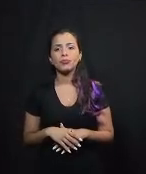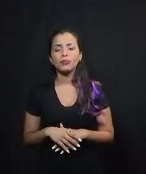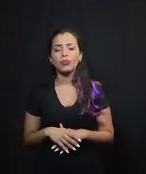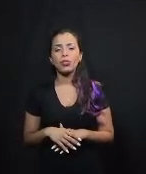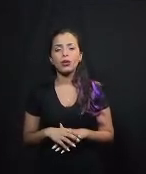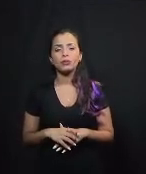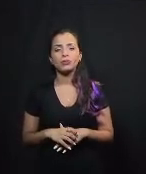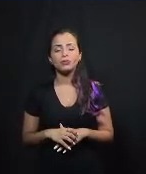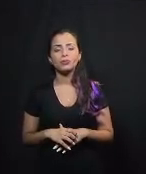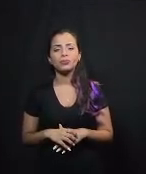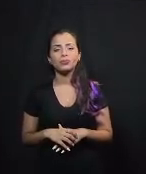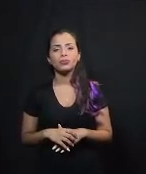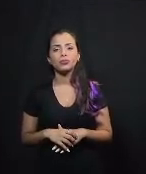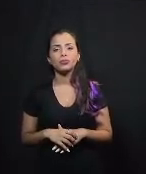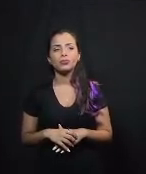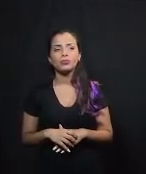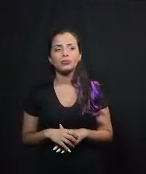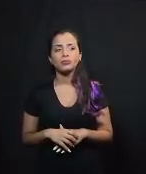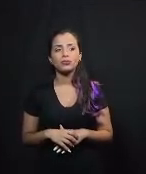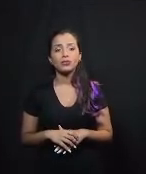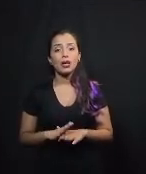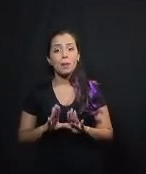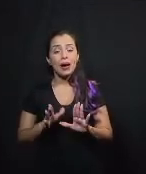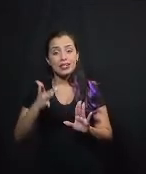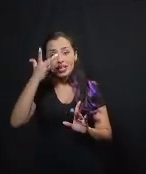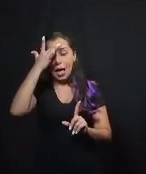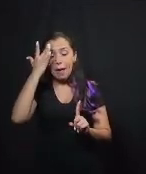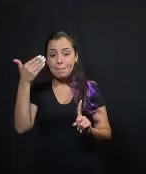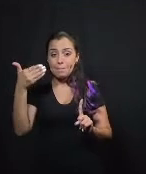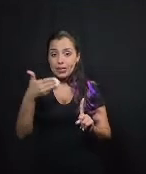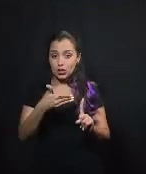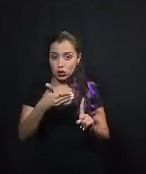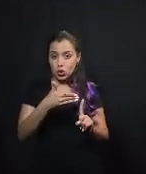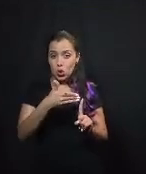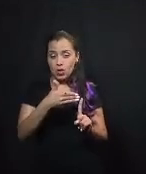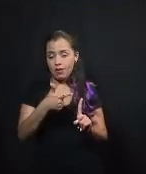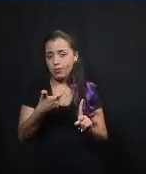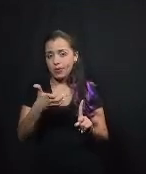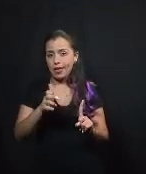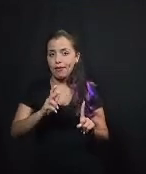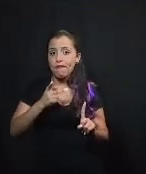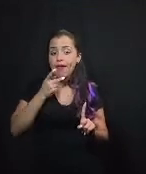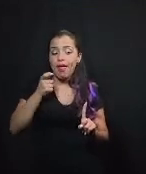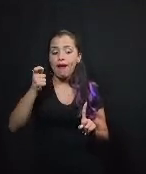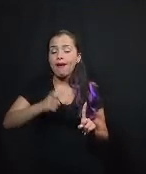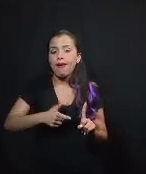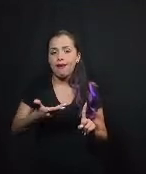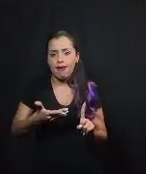à boiada. Mas eu estou falando dos bois imóveis aqui, os bois não é boiada passando.